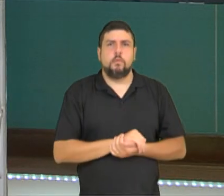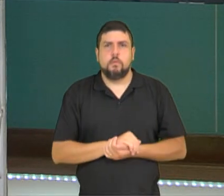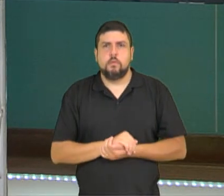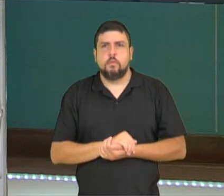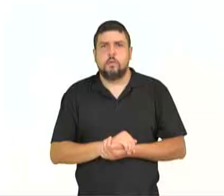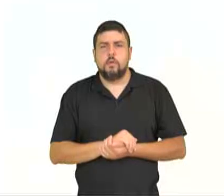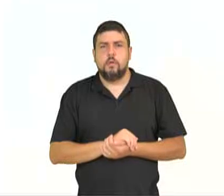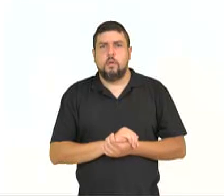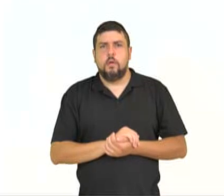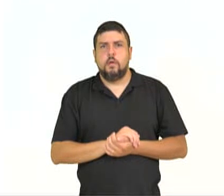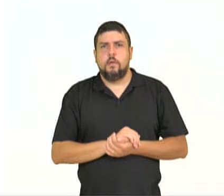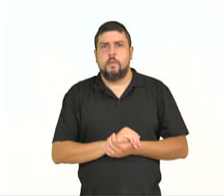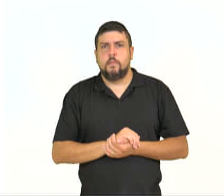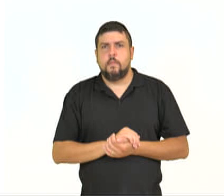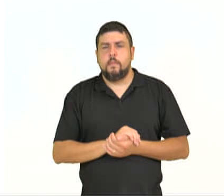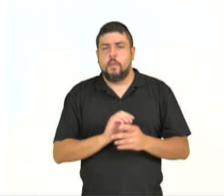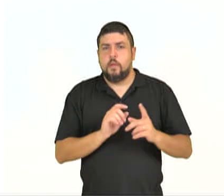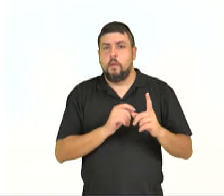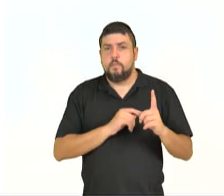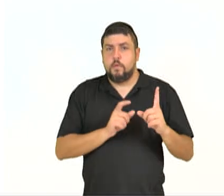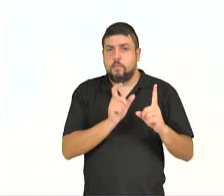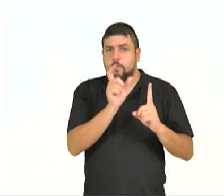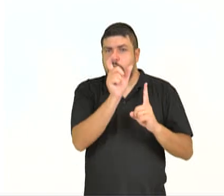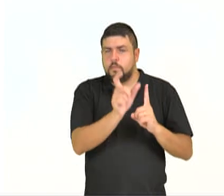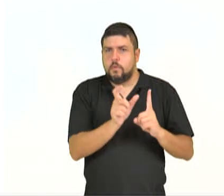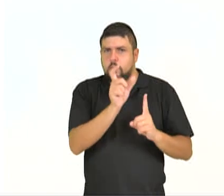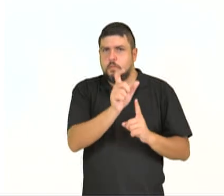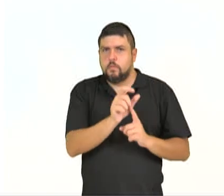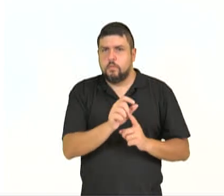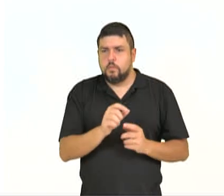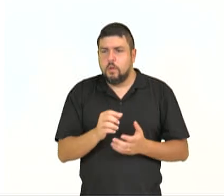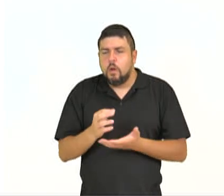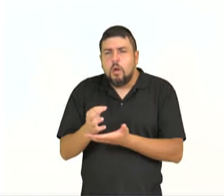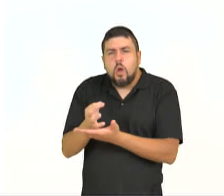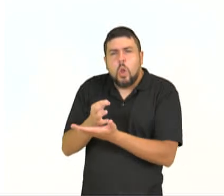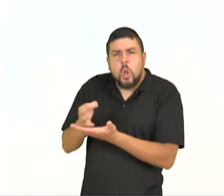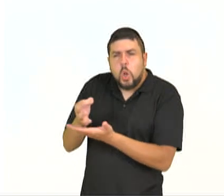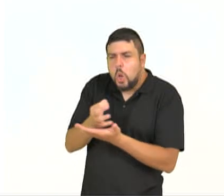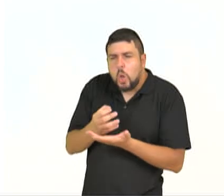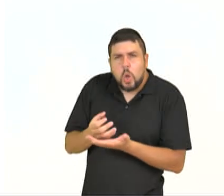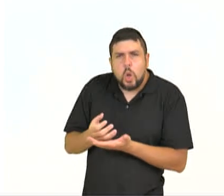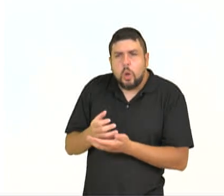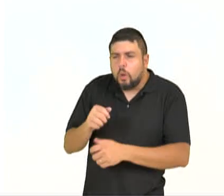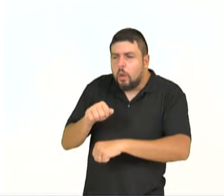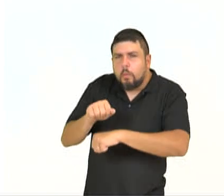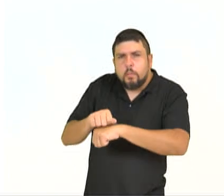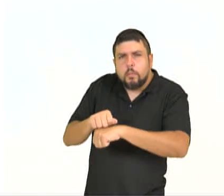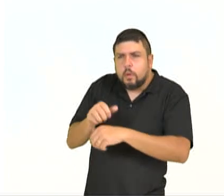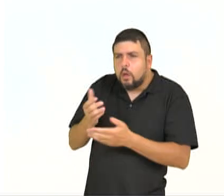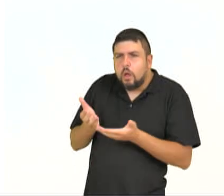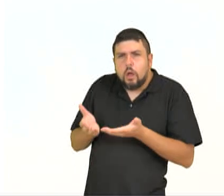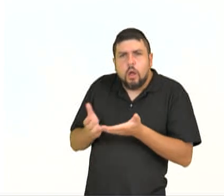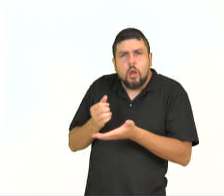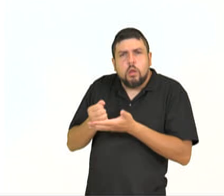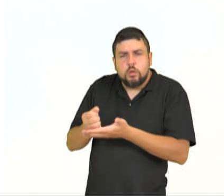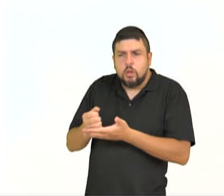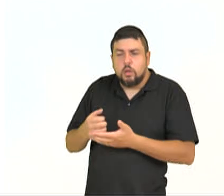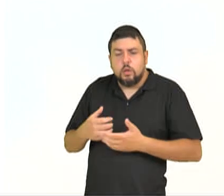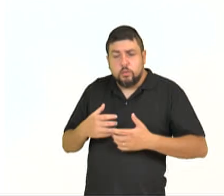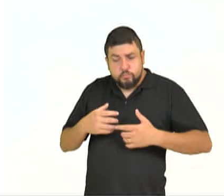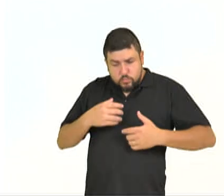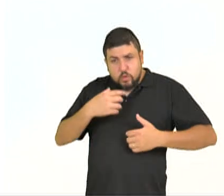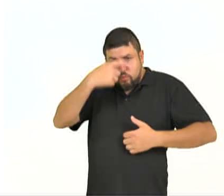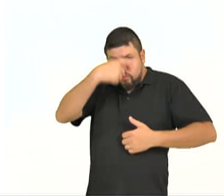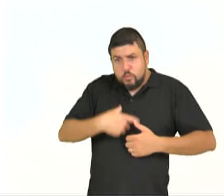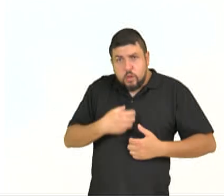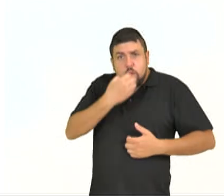Verbal. A expressão esmola não dá futuro indica que, ao dar esmola, uma pessoa, apesar de bem intencionada, pode